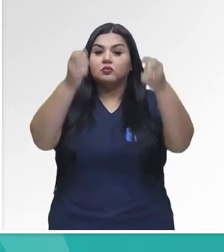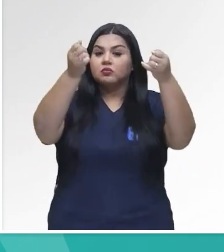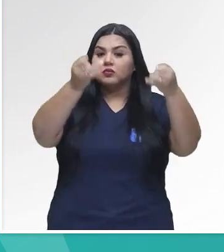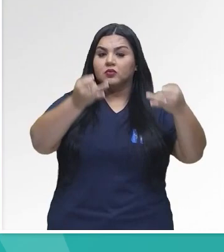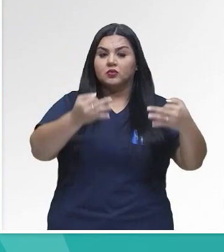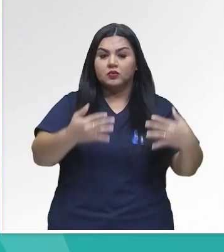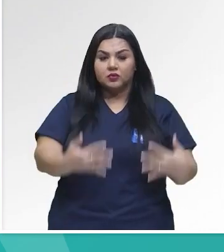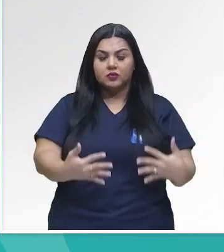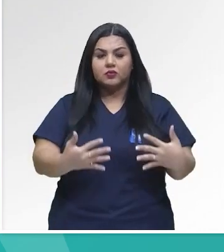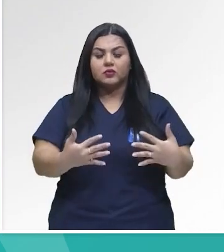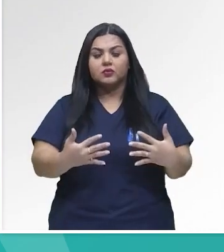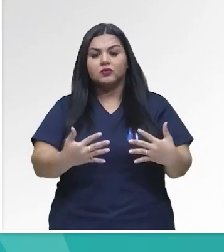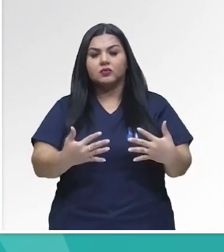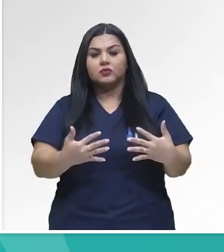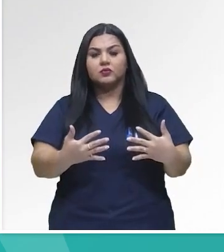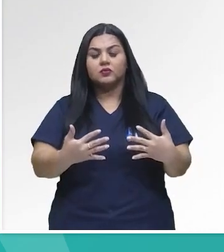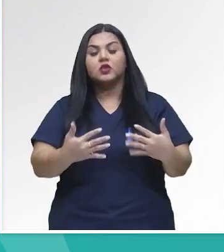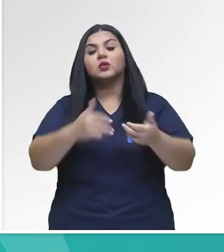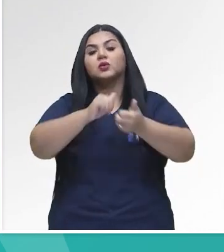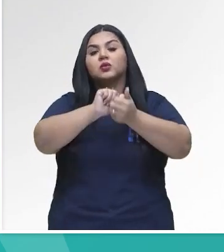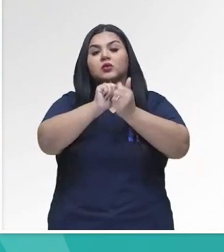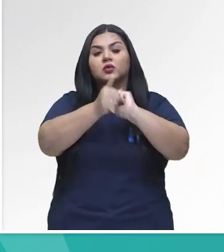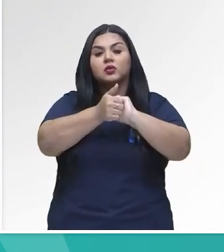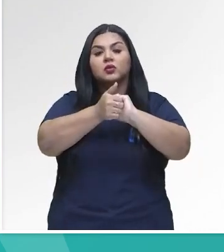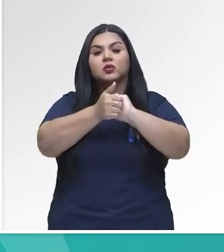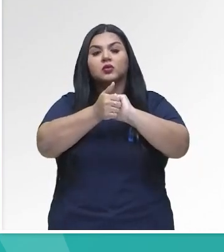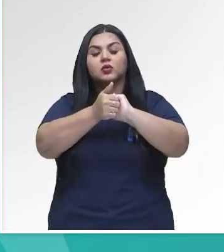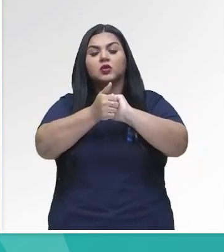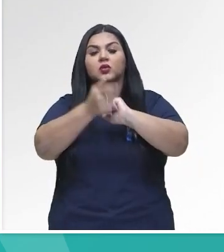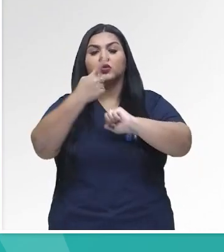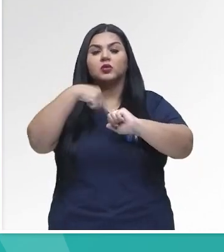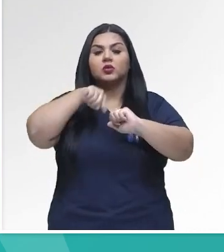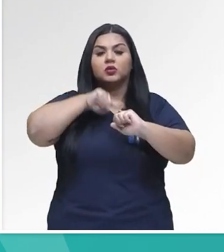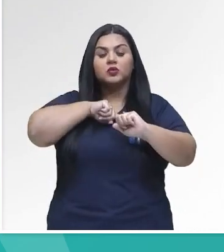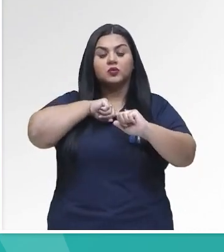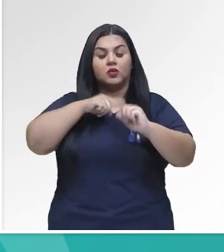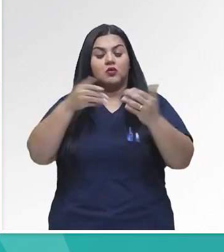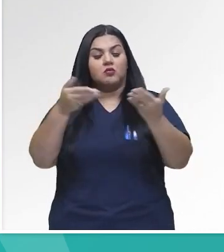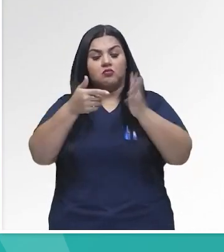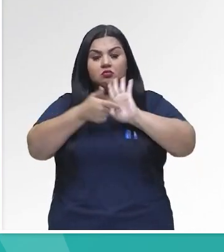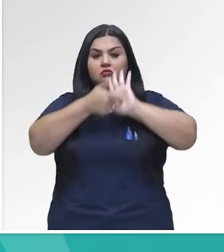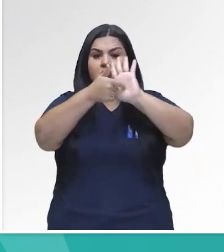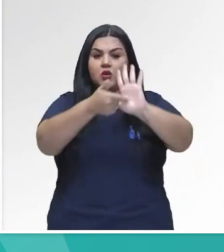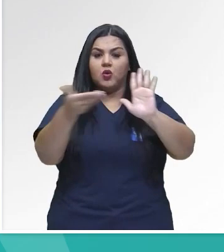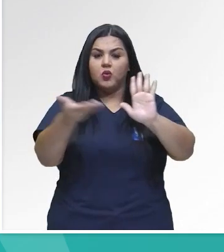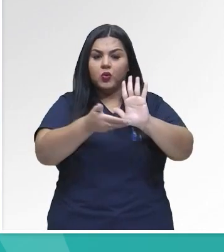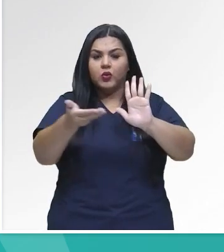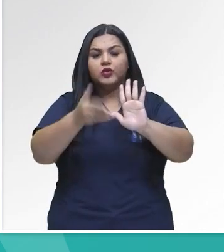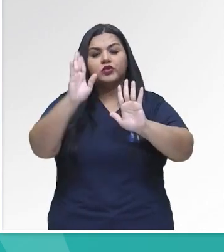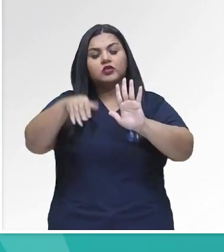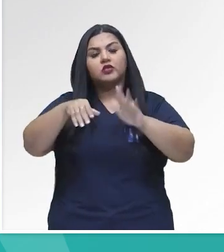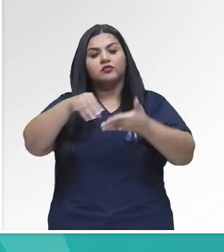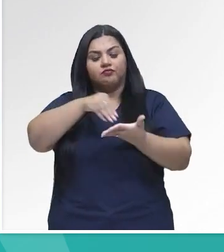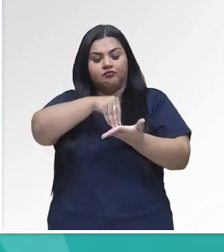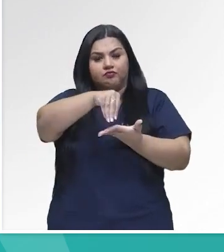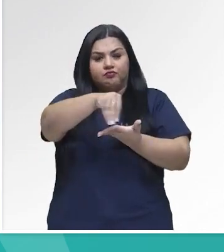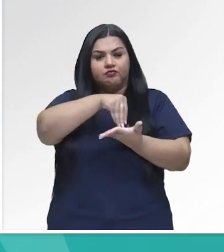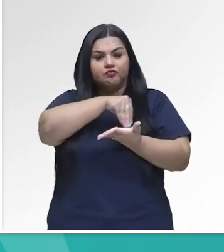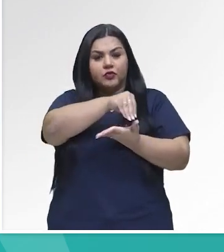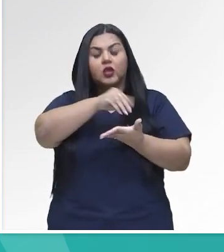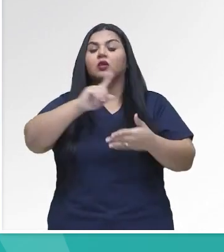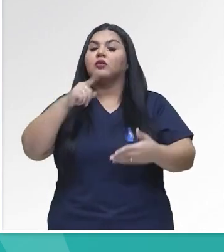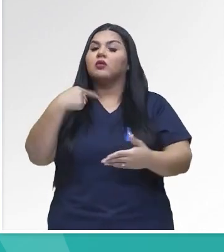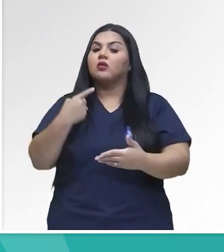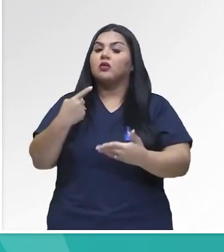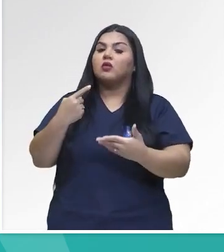falando sobre o esporte que nós trouxemos para hoje, para esse dia, que é o xadrez. Mas o